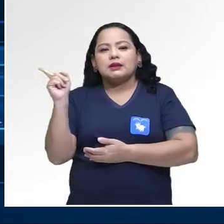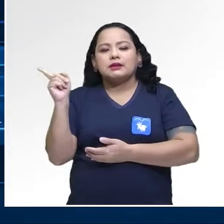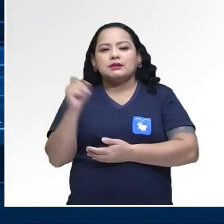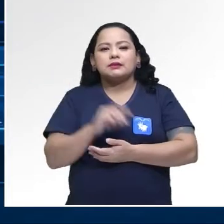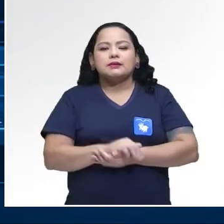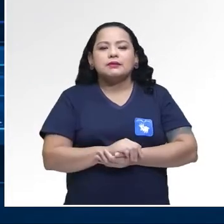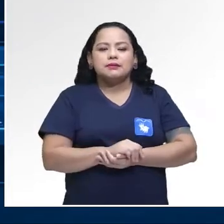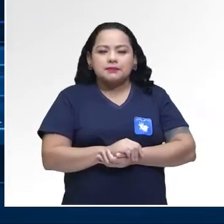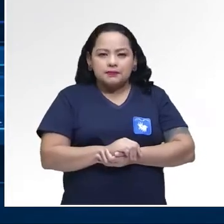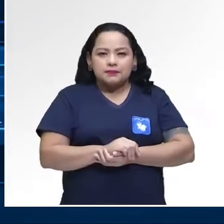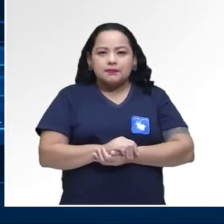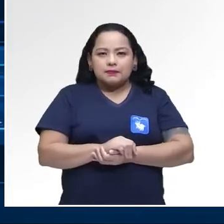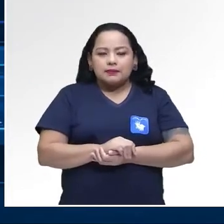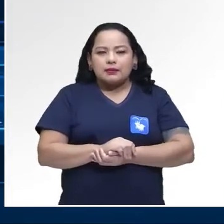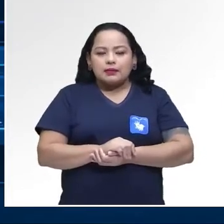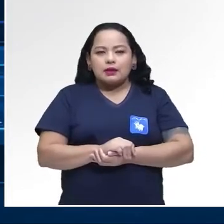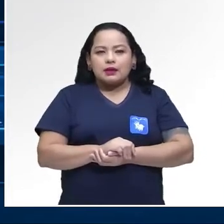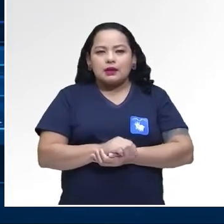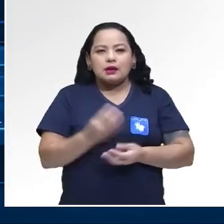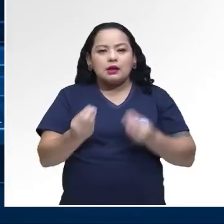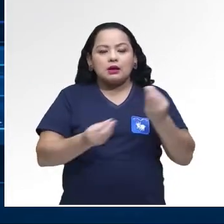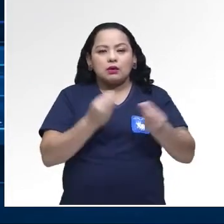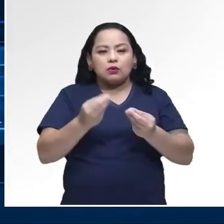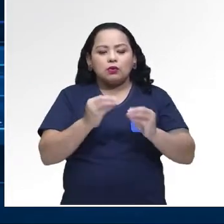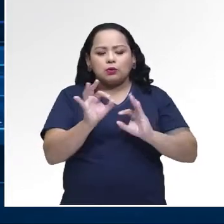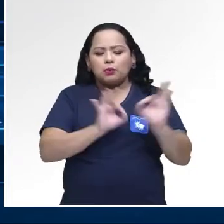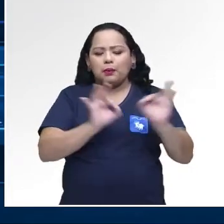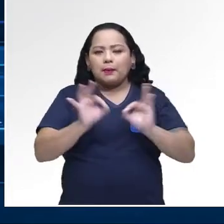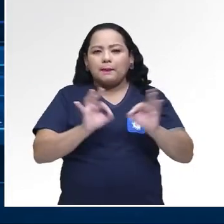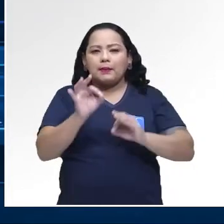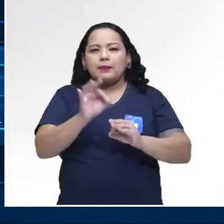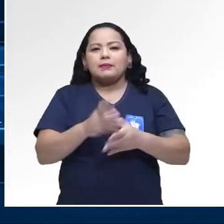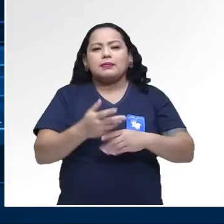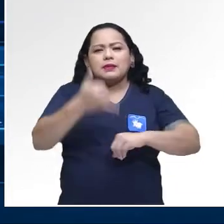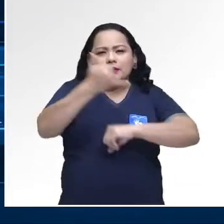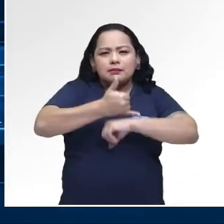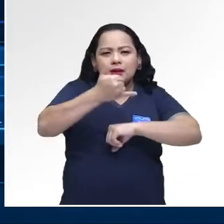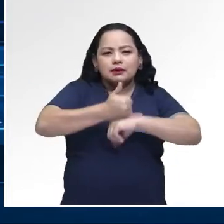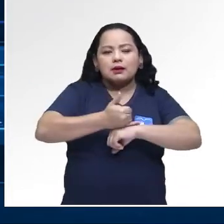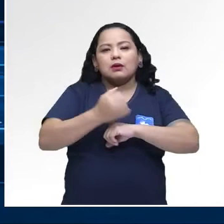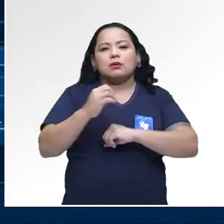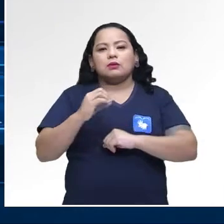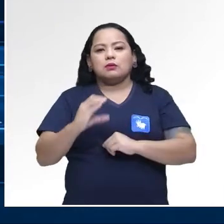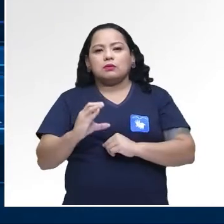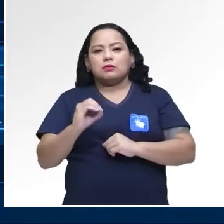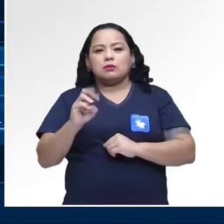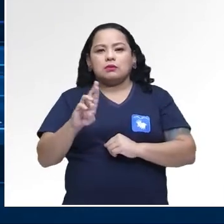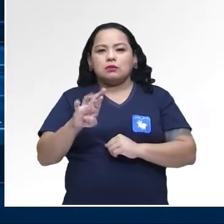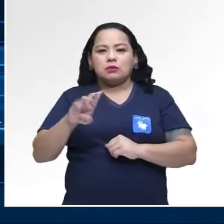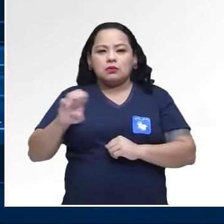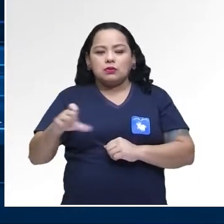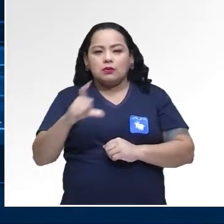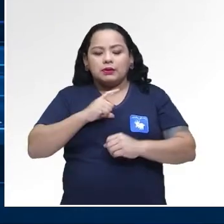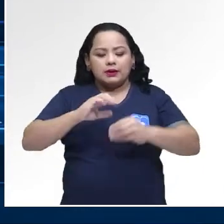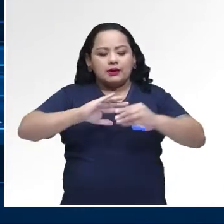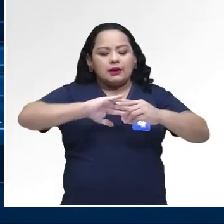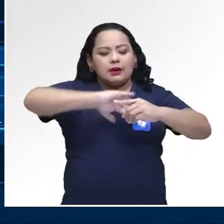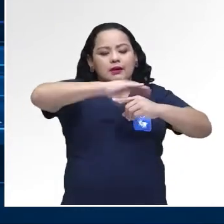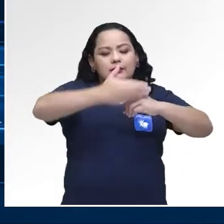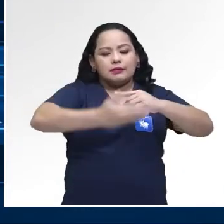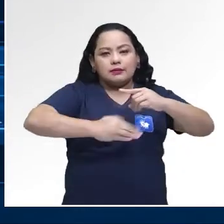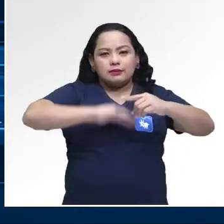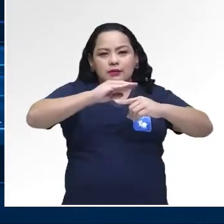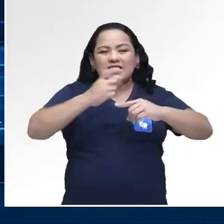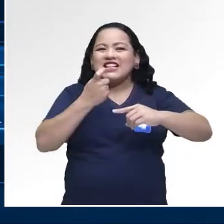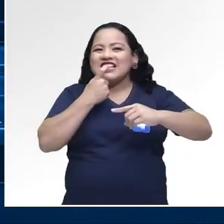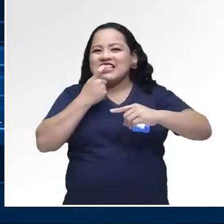fios condutores, né, que são feitos geralmente de cobre, e aí ao redor dele tem esse plástico, né? A gente